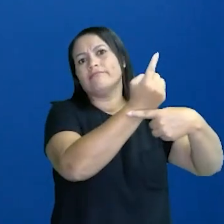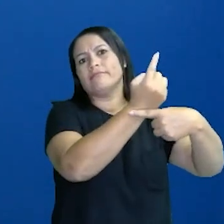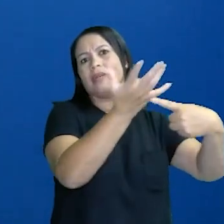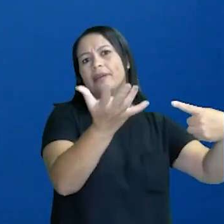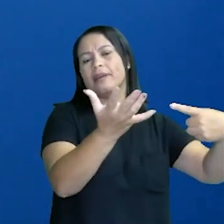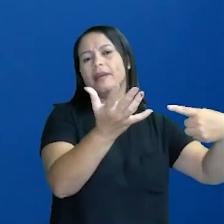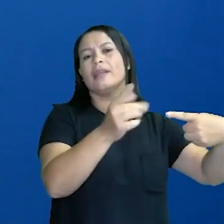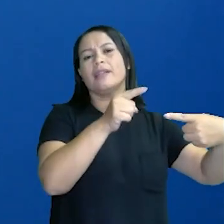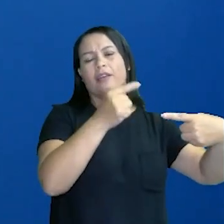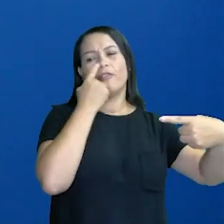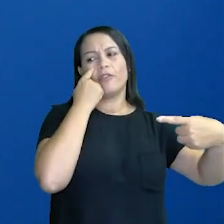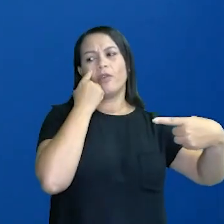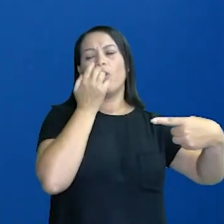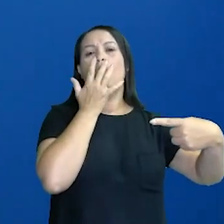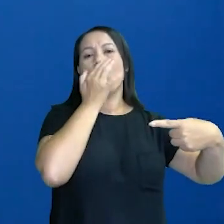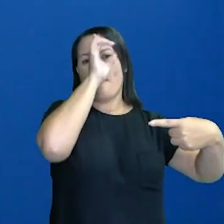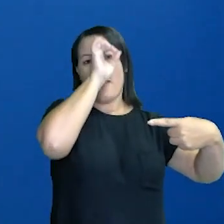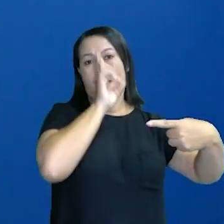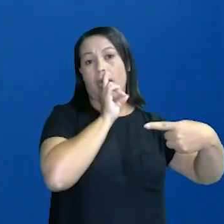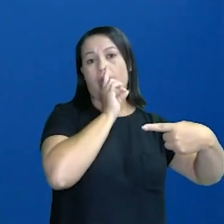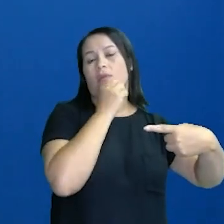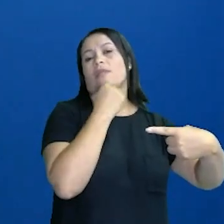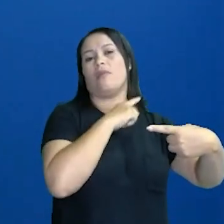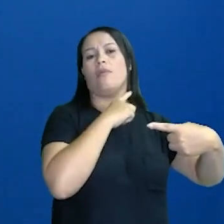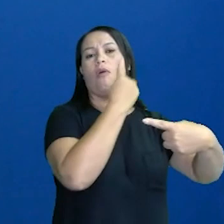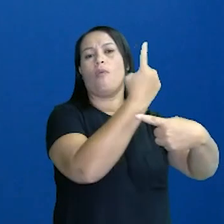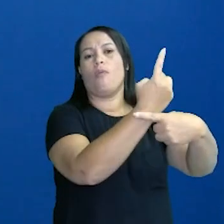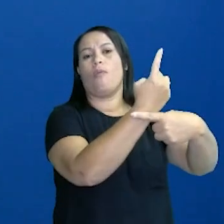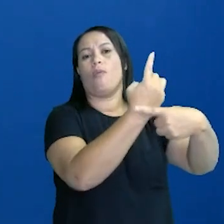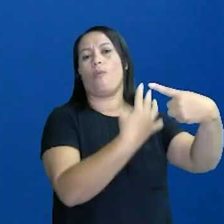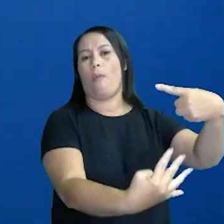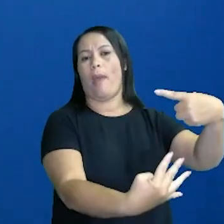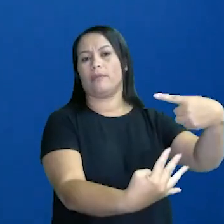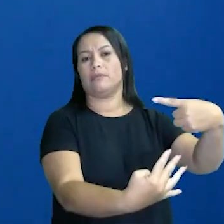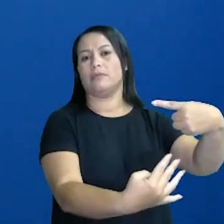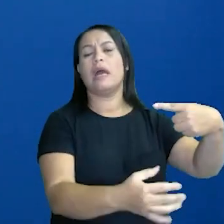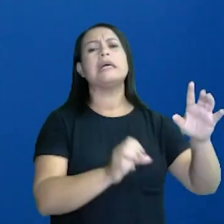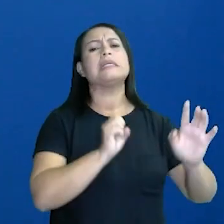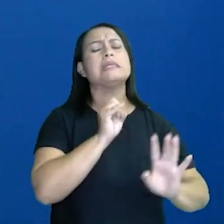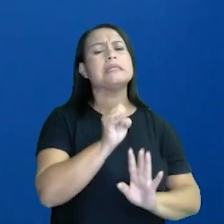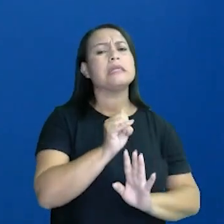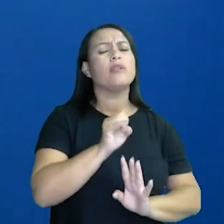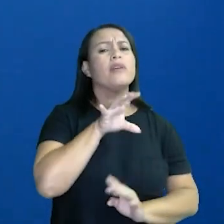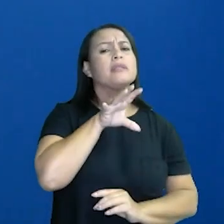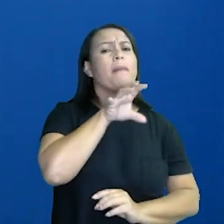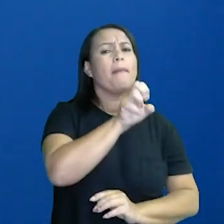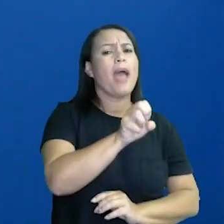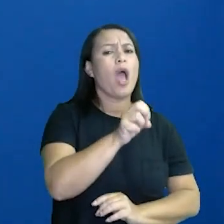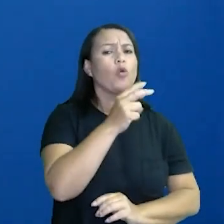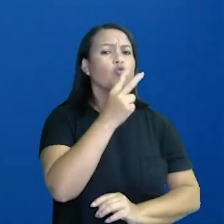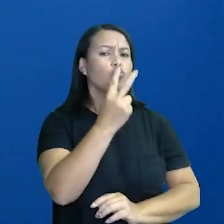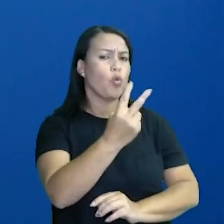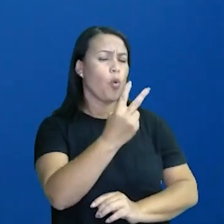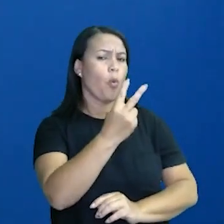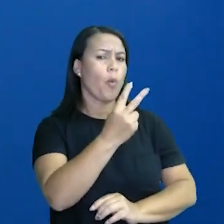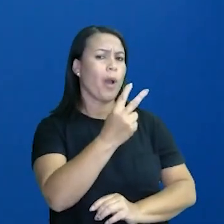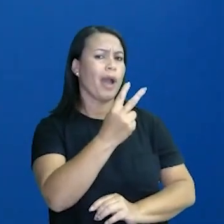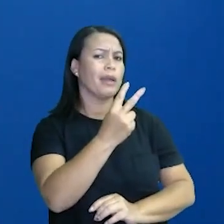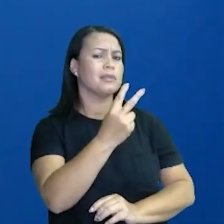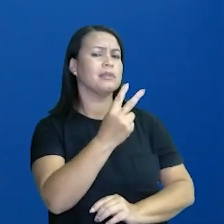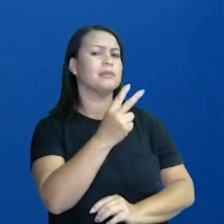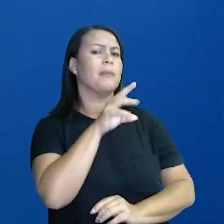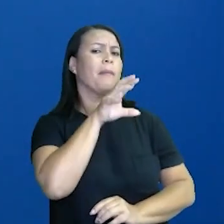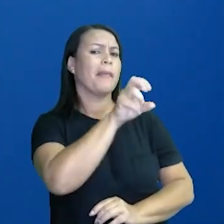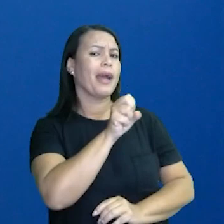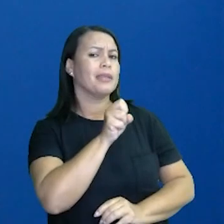é isso? Está aqui pintado de amarelo, ó. Então, eu tenho o quê? 1/4. Se eu tivesse pego duas partes dessa figura, ia